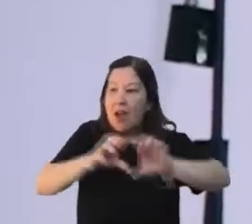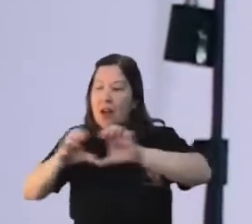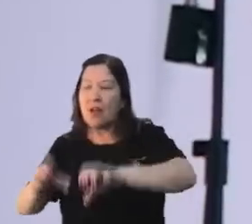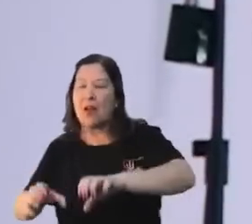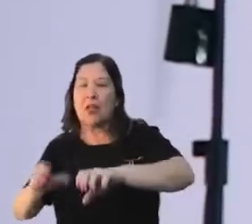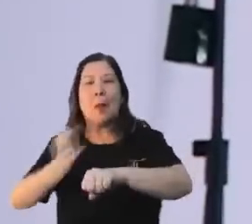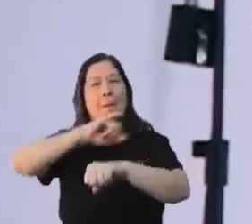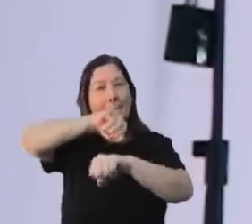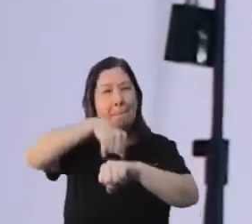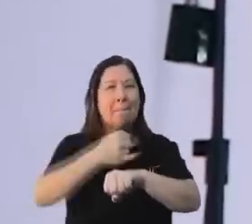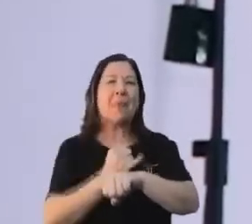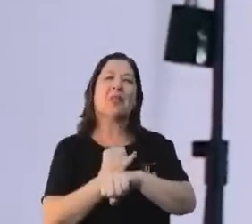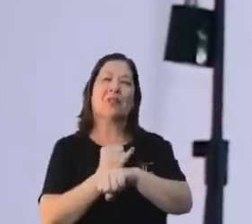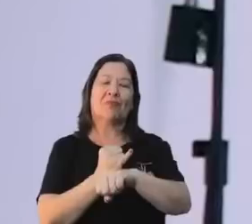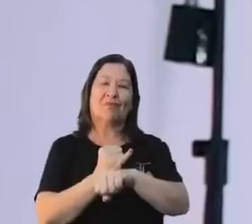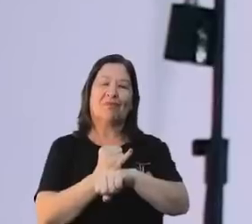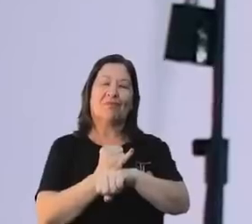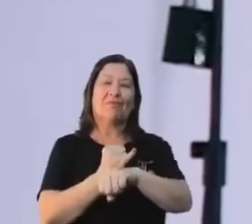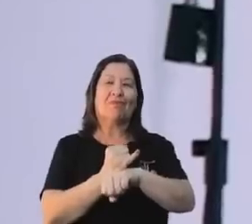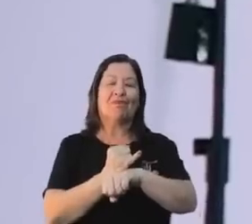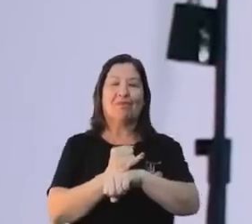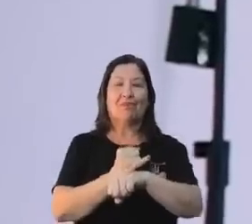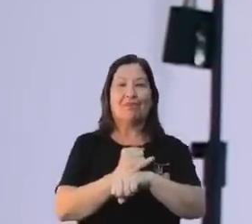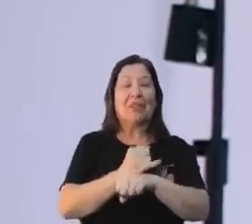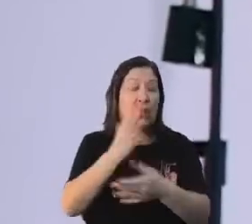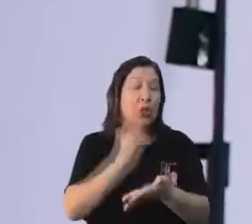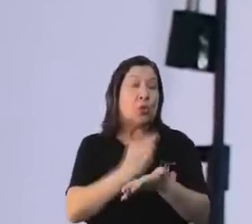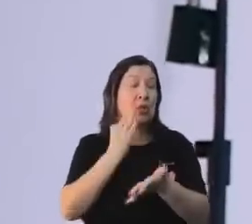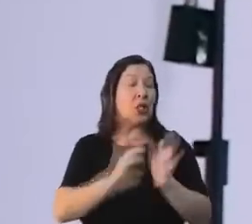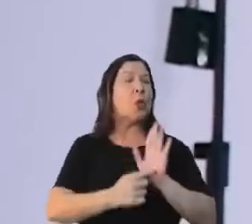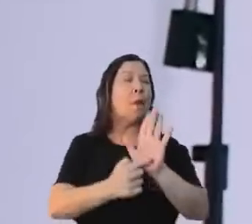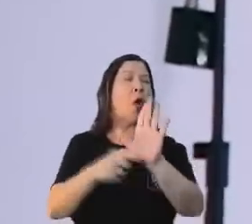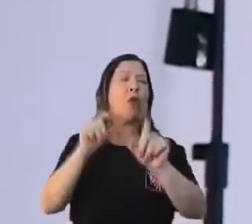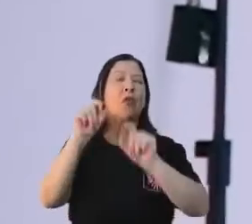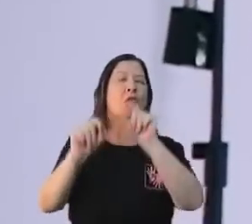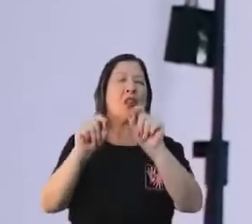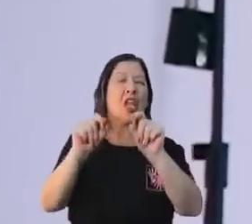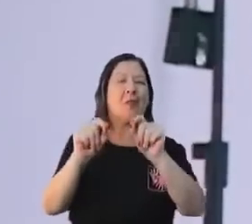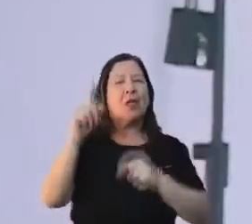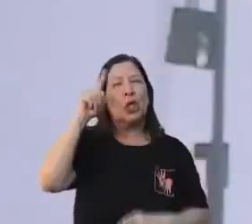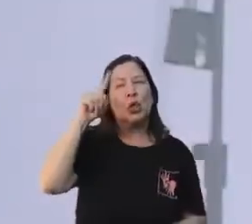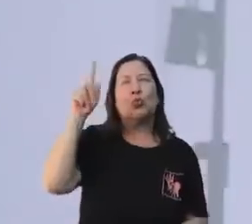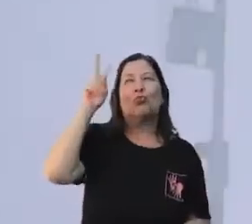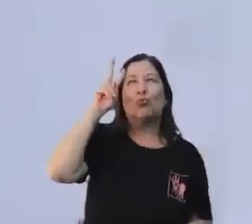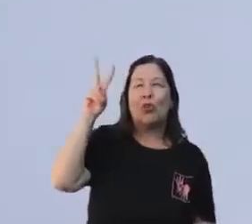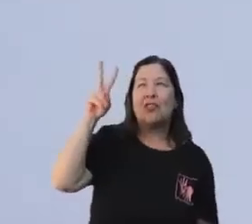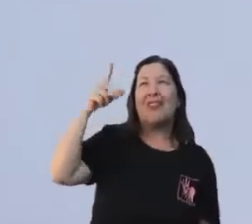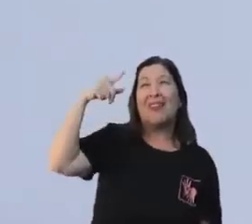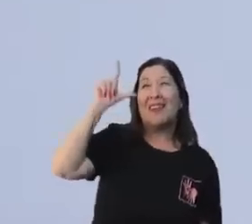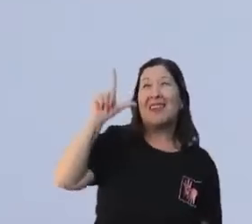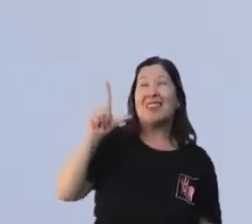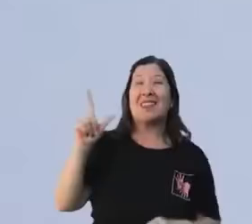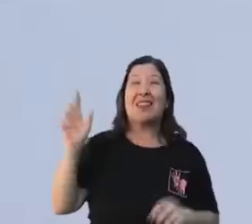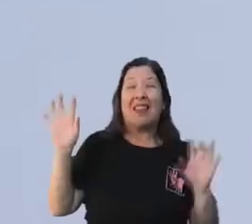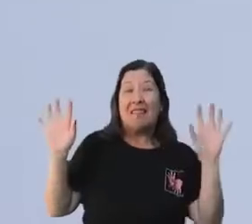E diz o texto que dois dias antes da festa, os principais sacerdotes, os escribas,